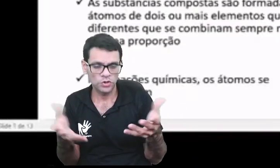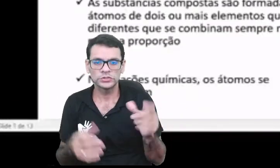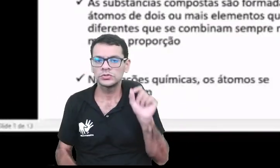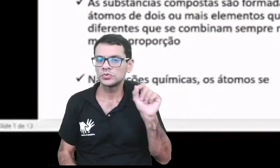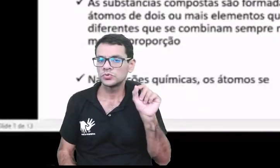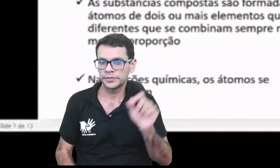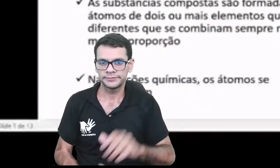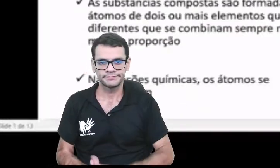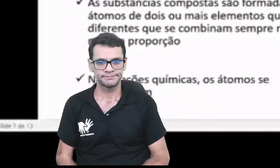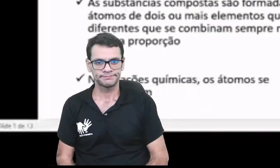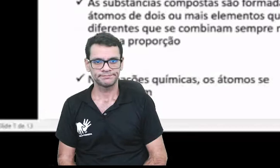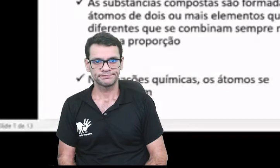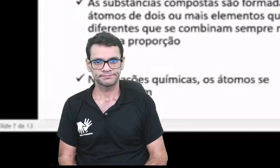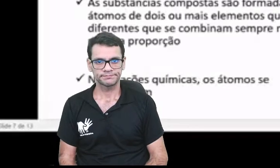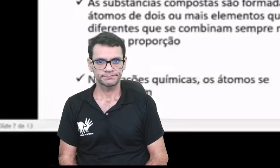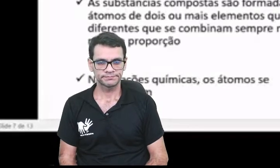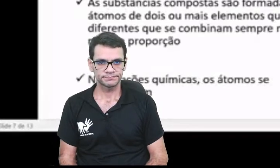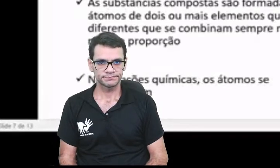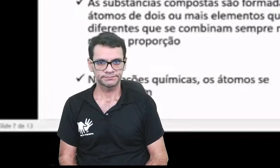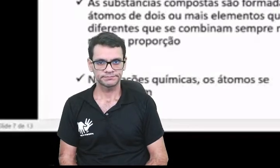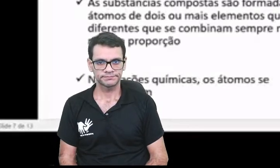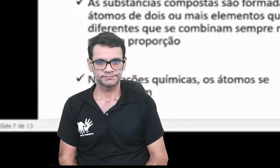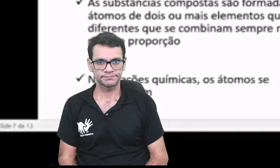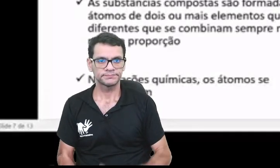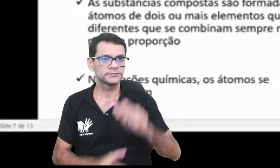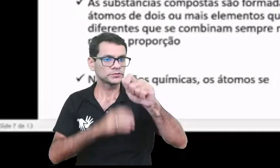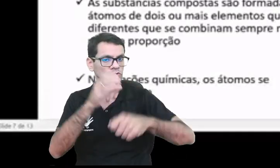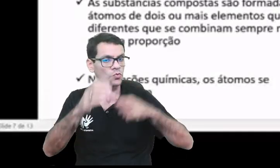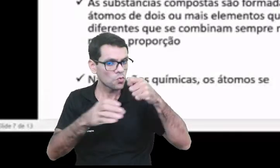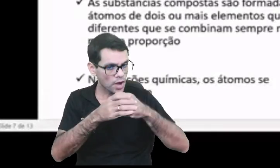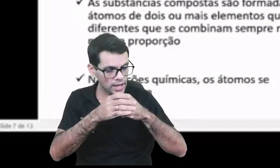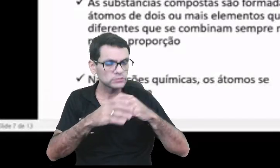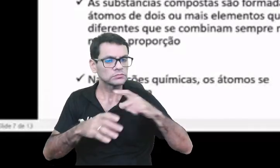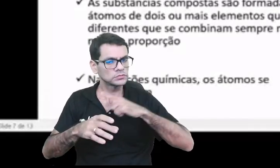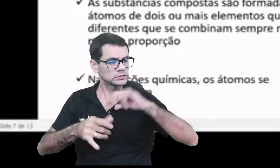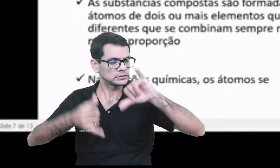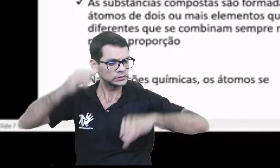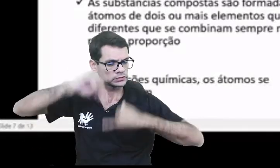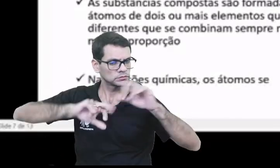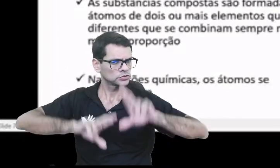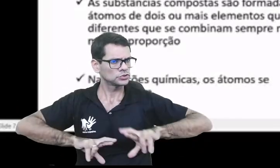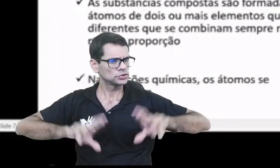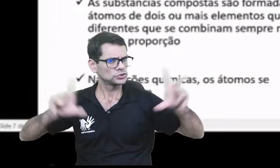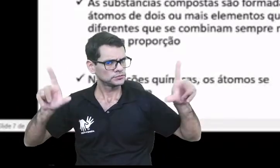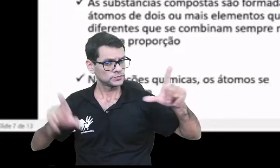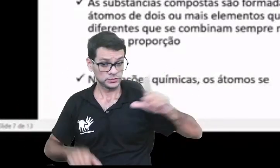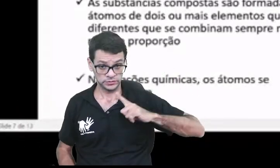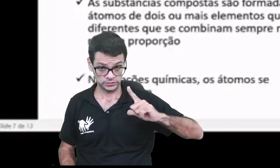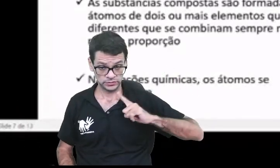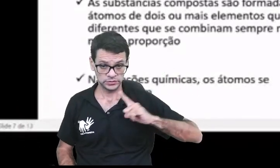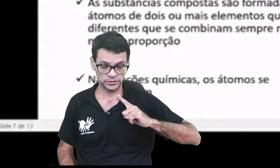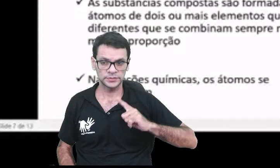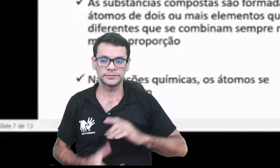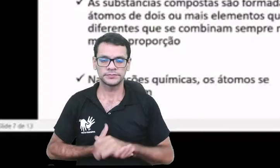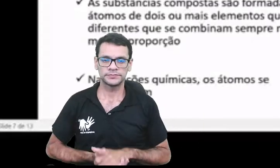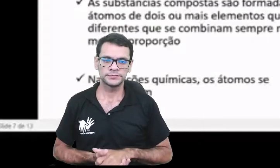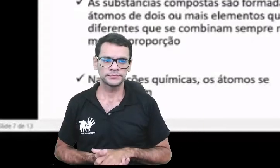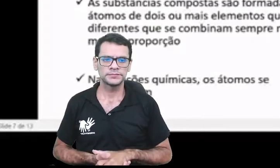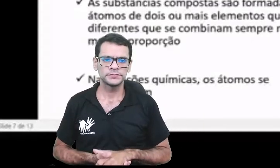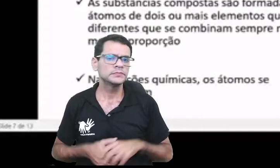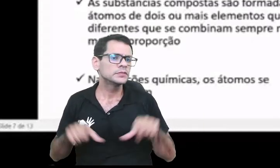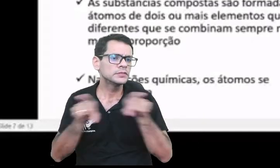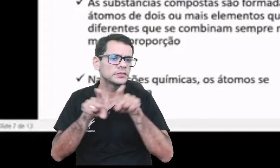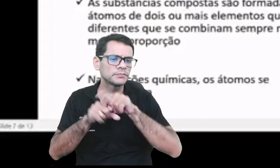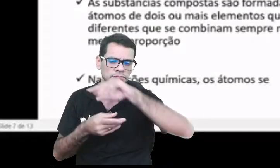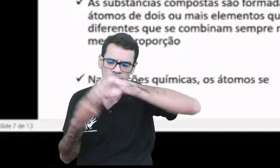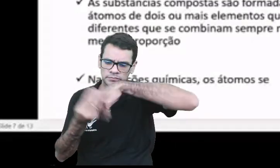hoje, seria: os átomos de elementos químicos diferentes são diferentes entre si, né? E as